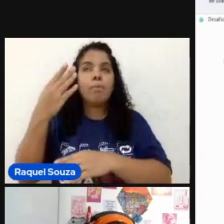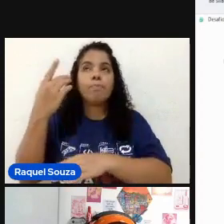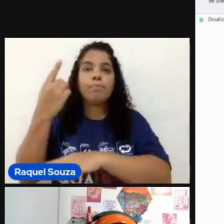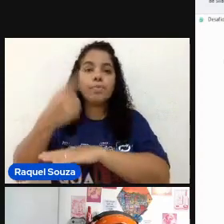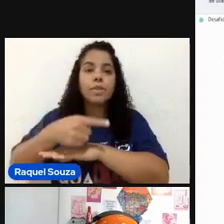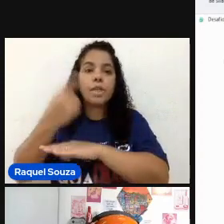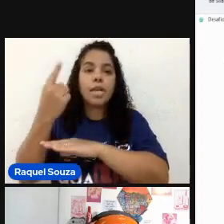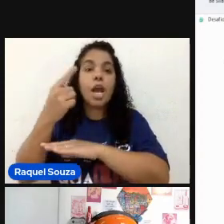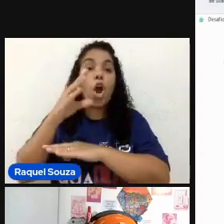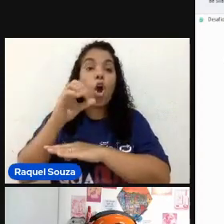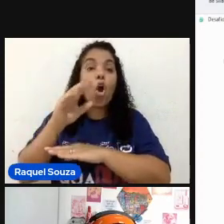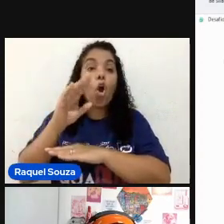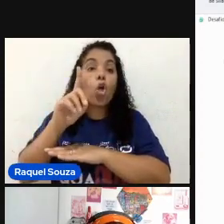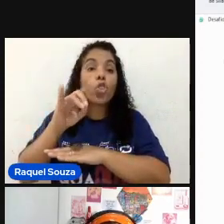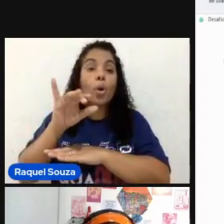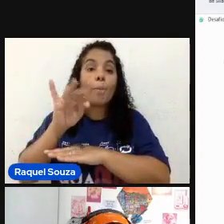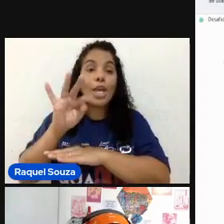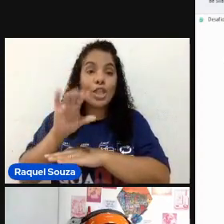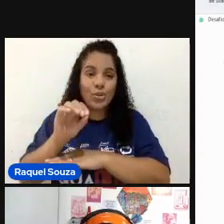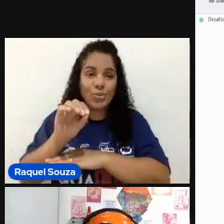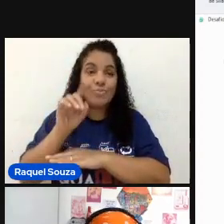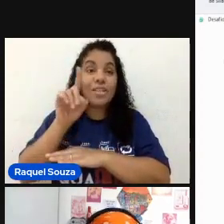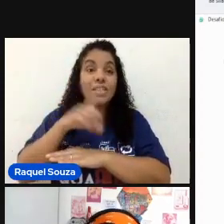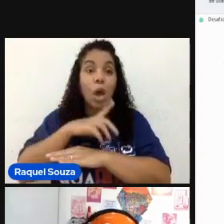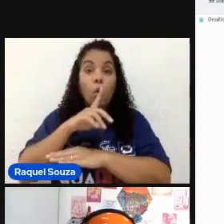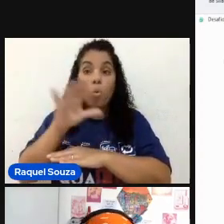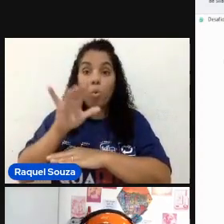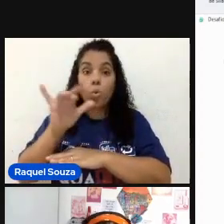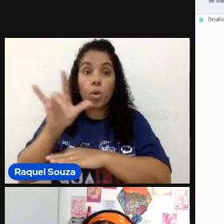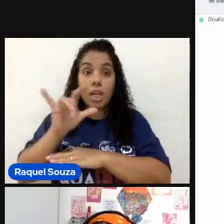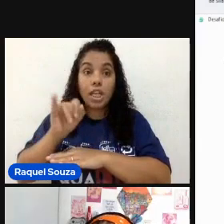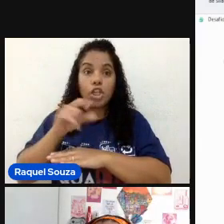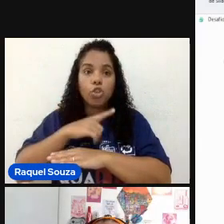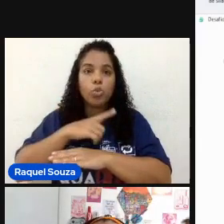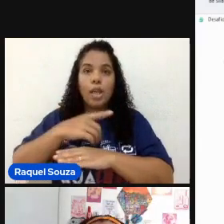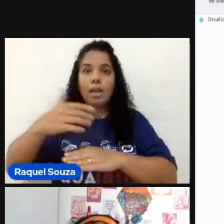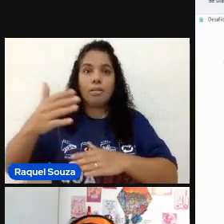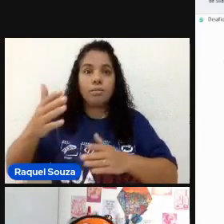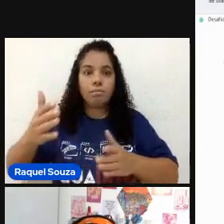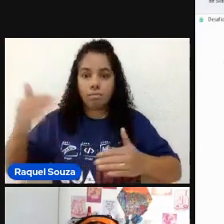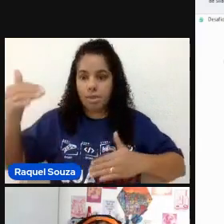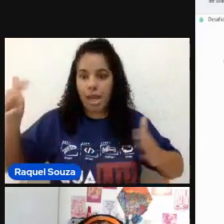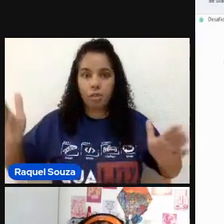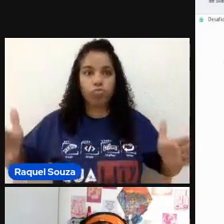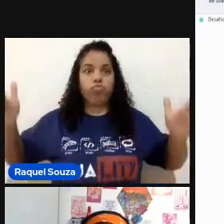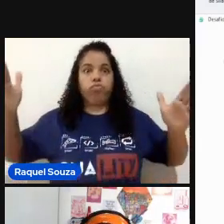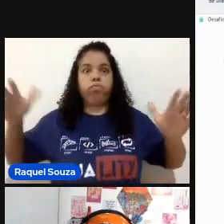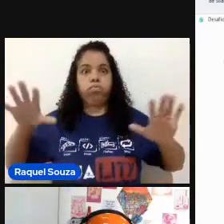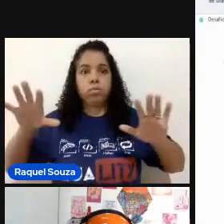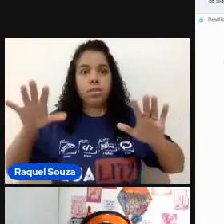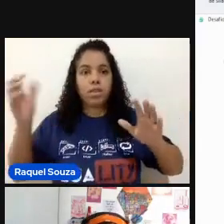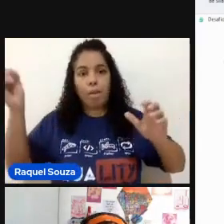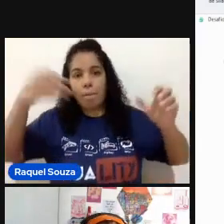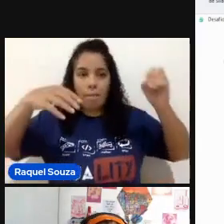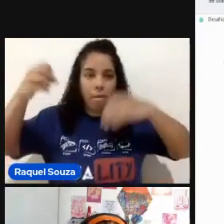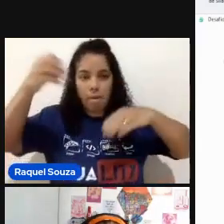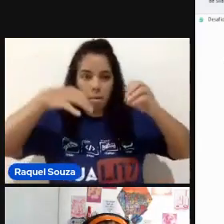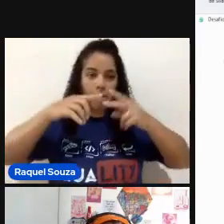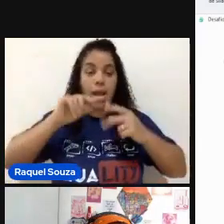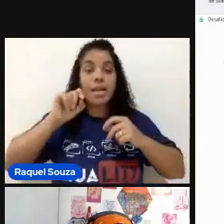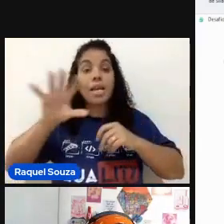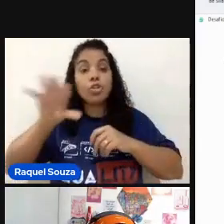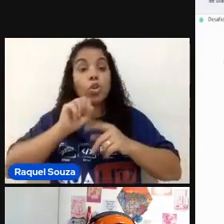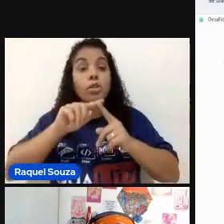condomínios, o lixo ele é coletado naquelas grandes caçambas. Então, quem solicitaria essa coleta seria